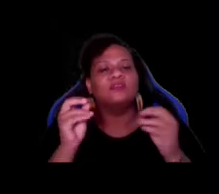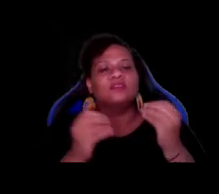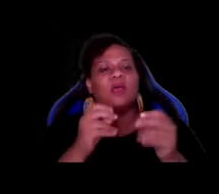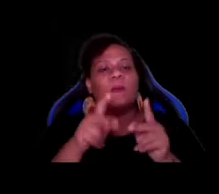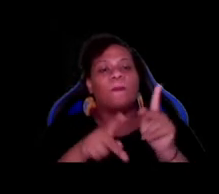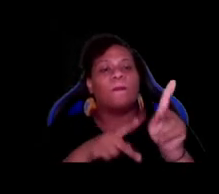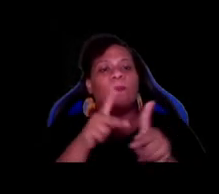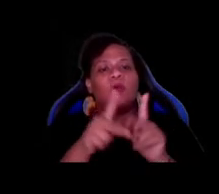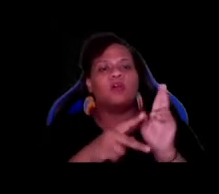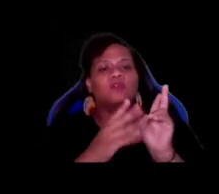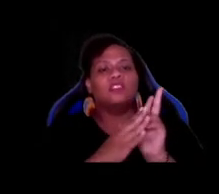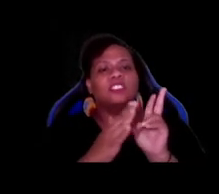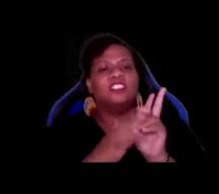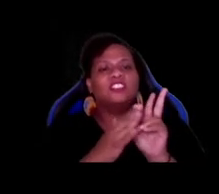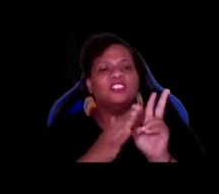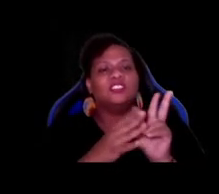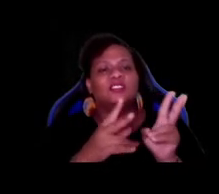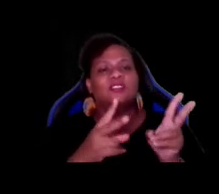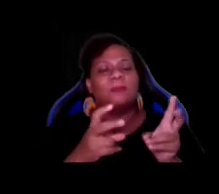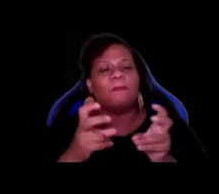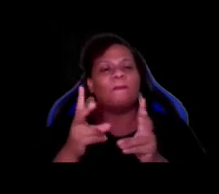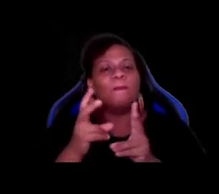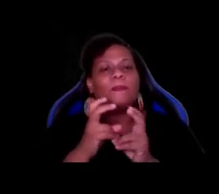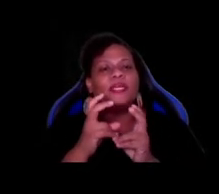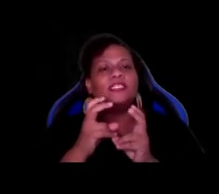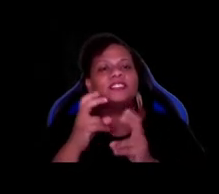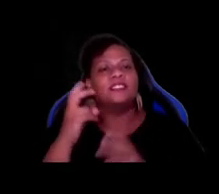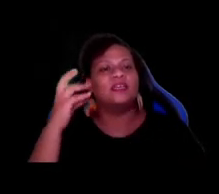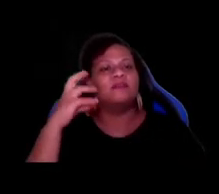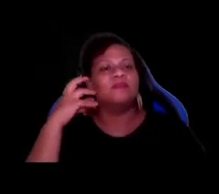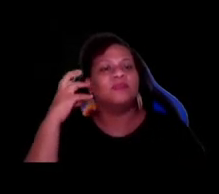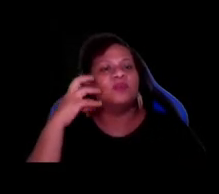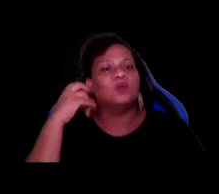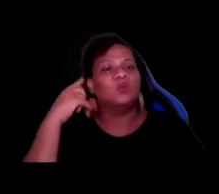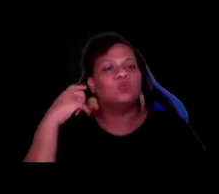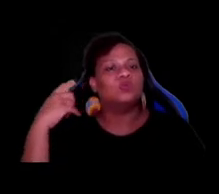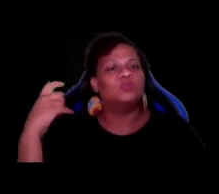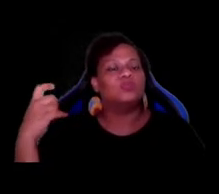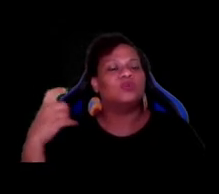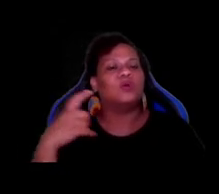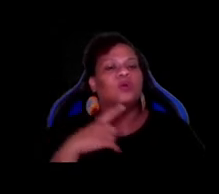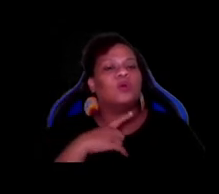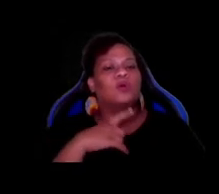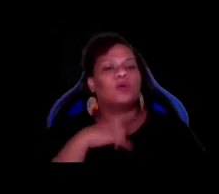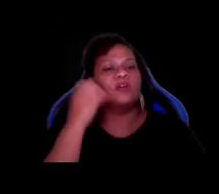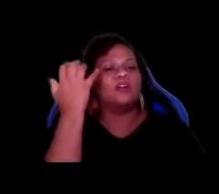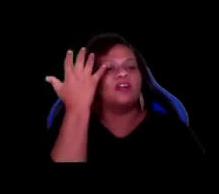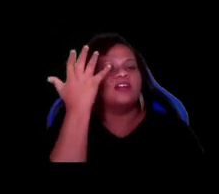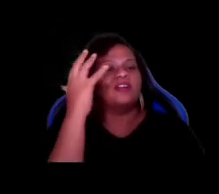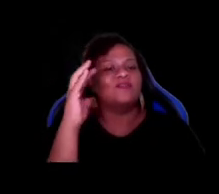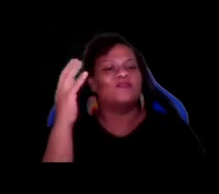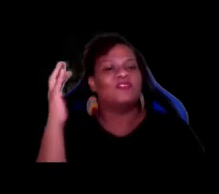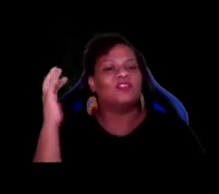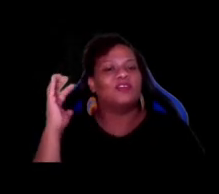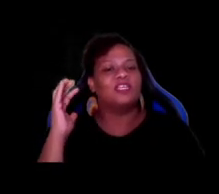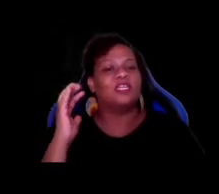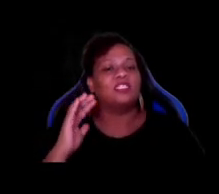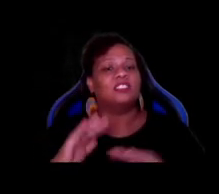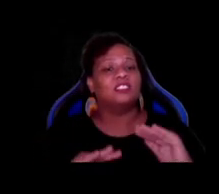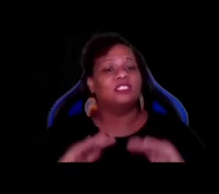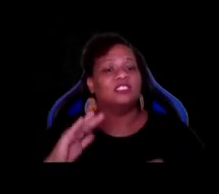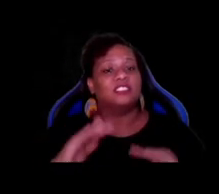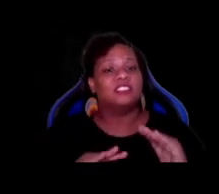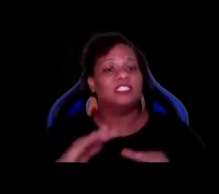indígenas percebem essa sonoridade que vem da floresta, porque o tambor, a madeira,